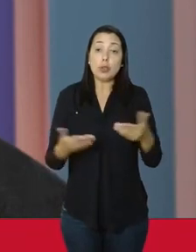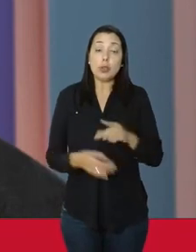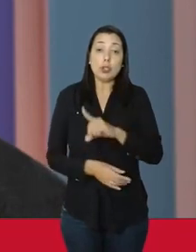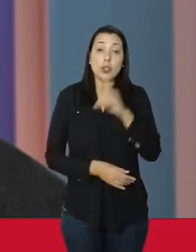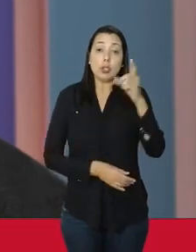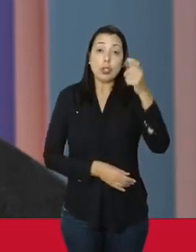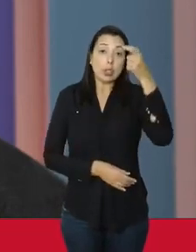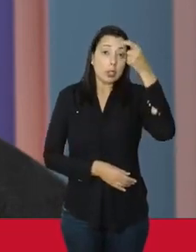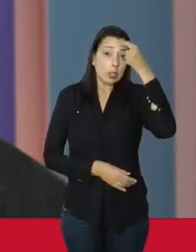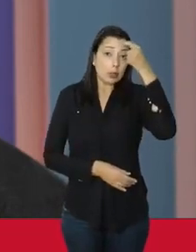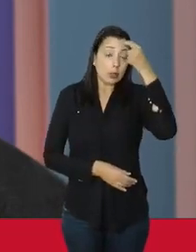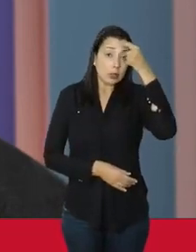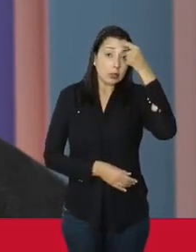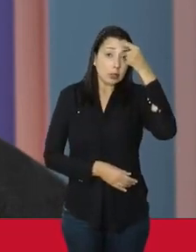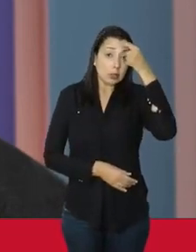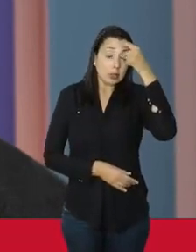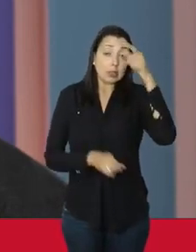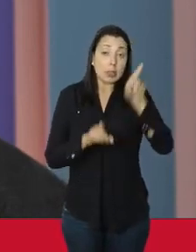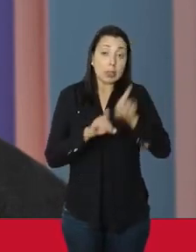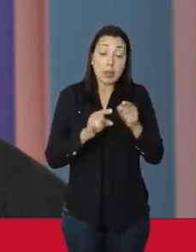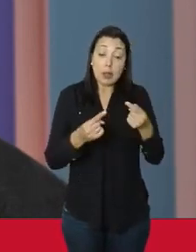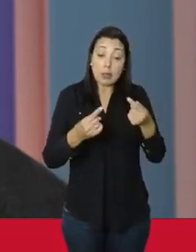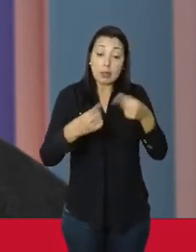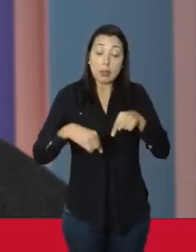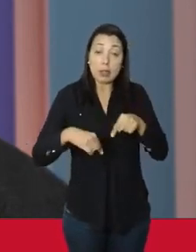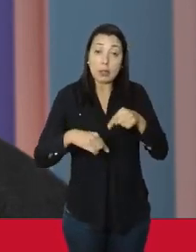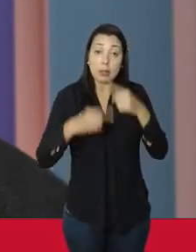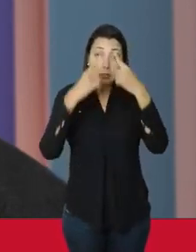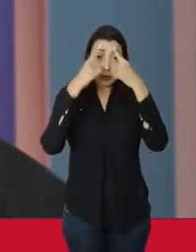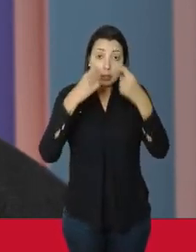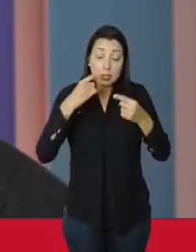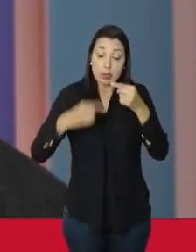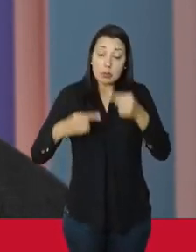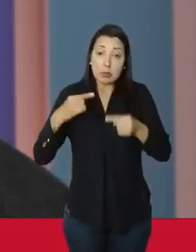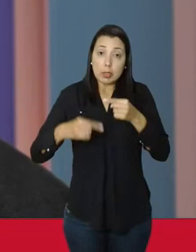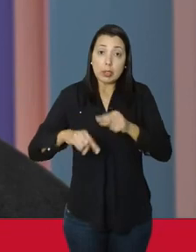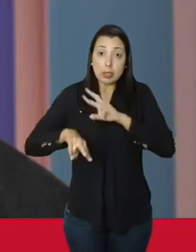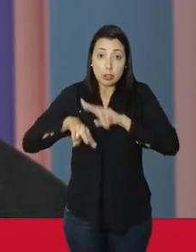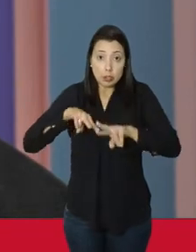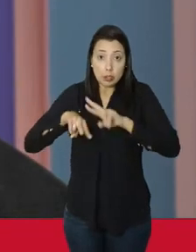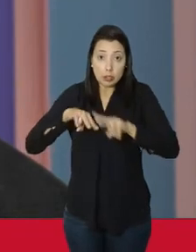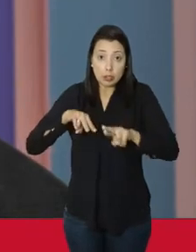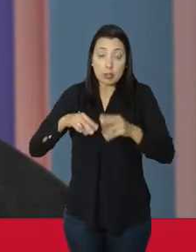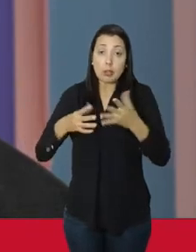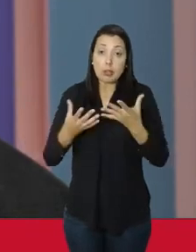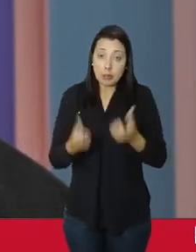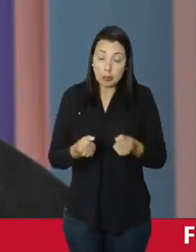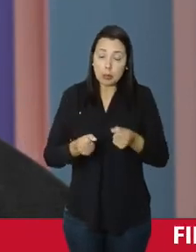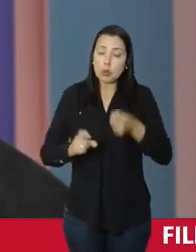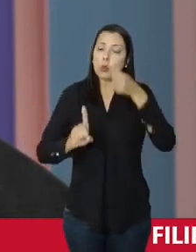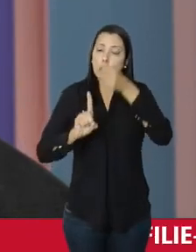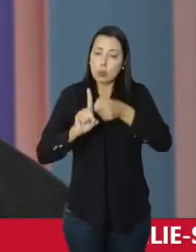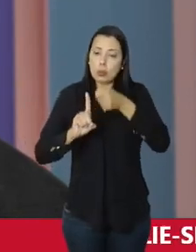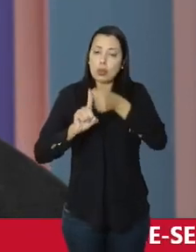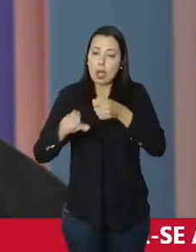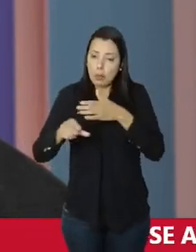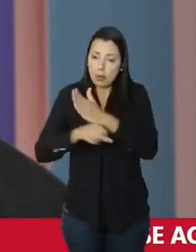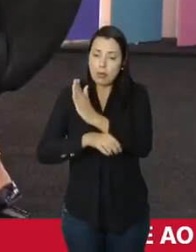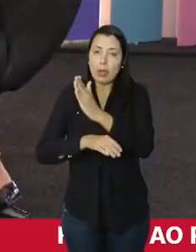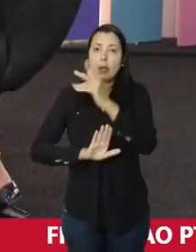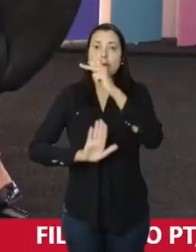da conscientização e do enfrentamento à violência política de gênero. Nós vamos lutar para aprovar esse